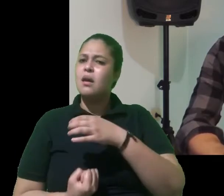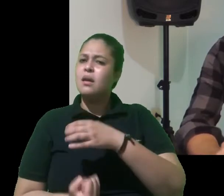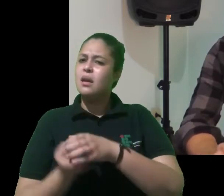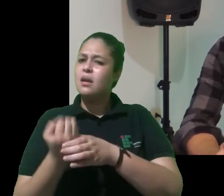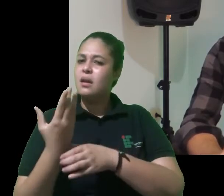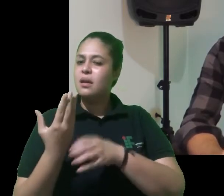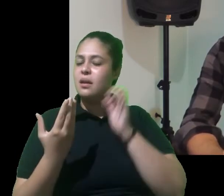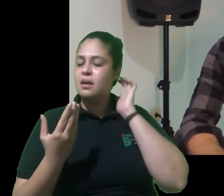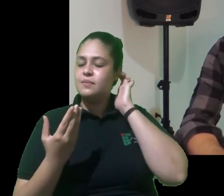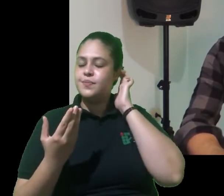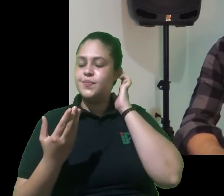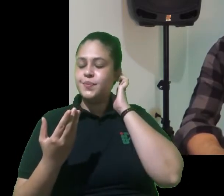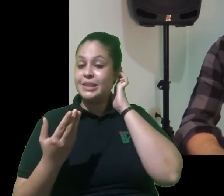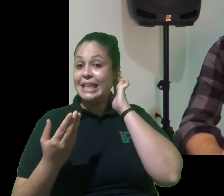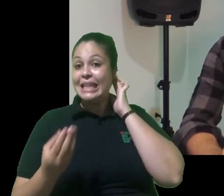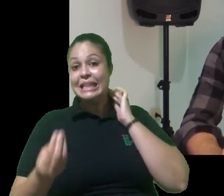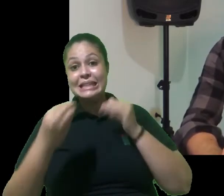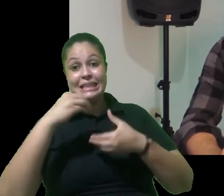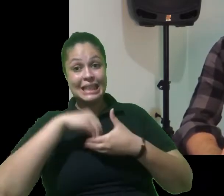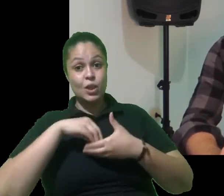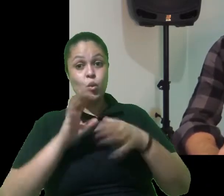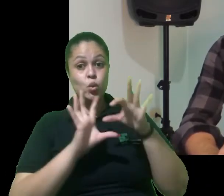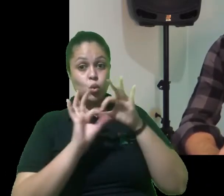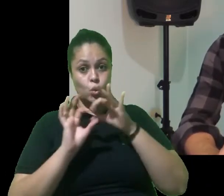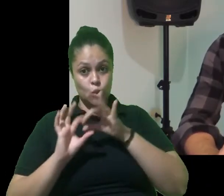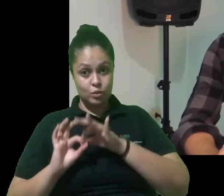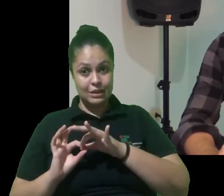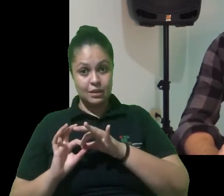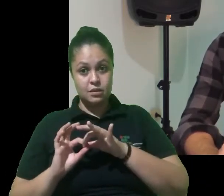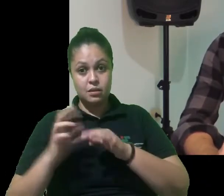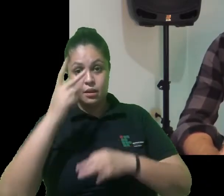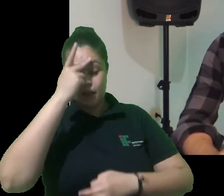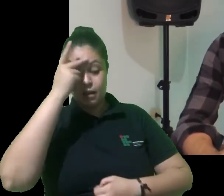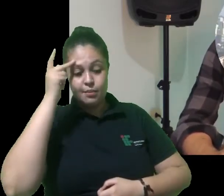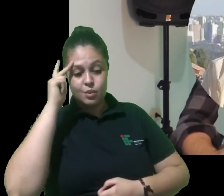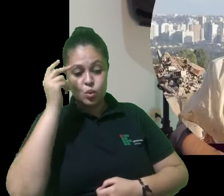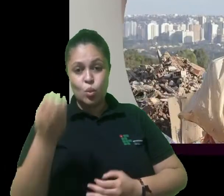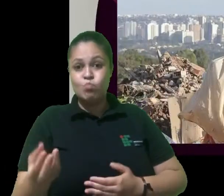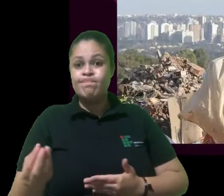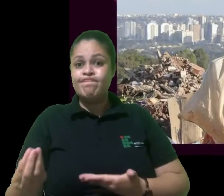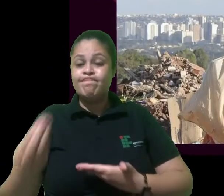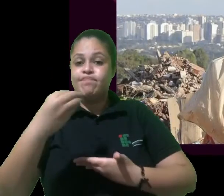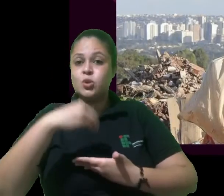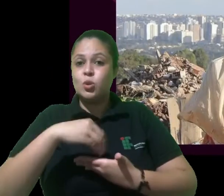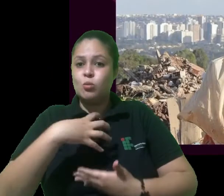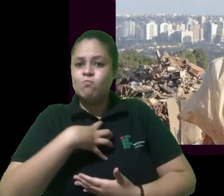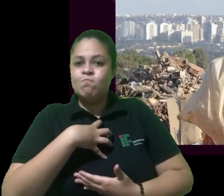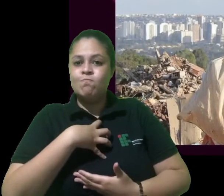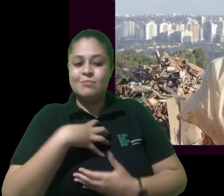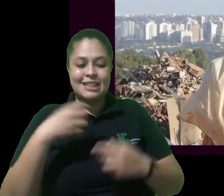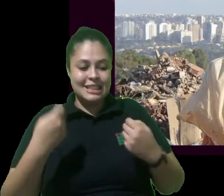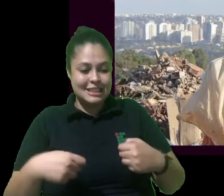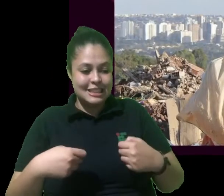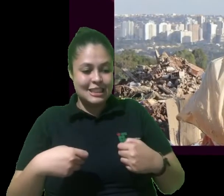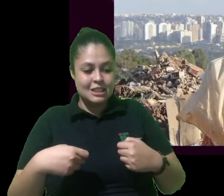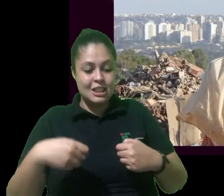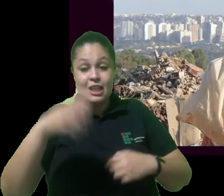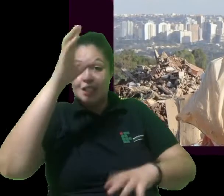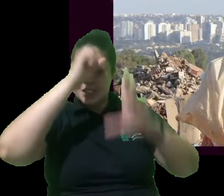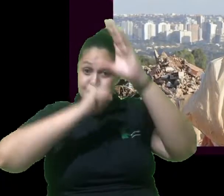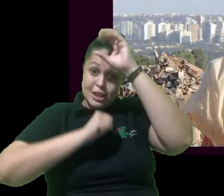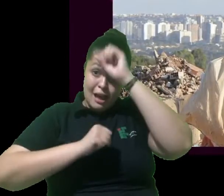que surge exatamente naqueles contextos onde o sujeito se coloca na necessidade